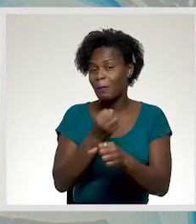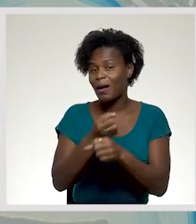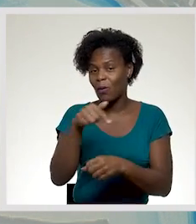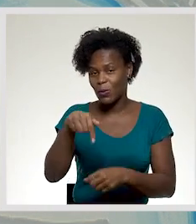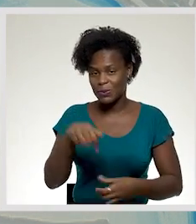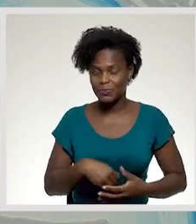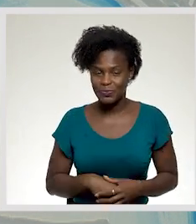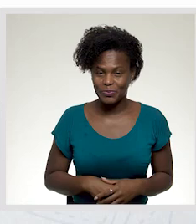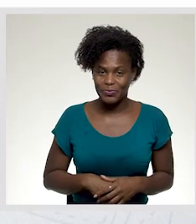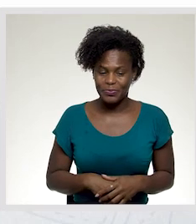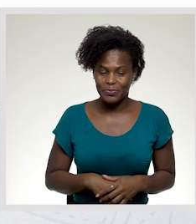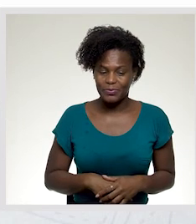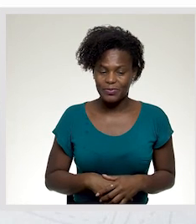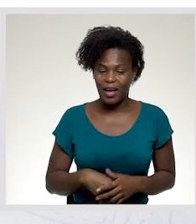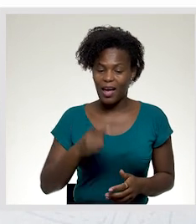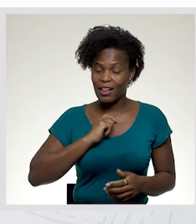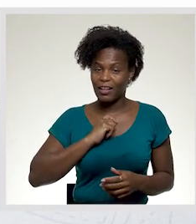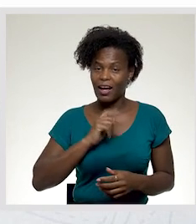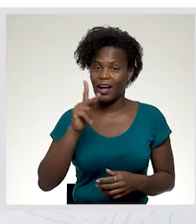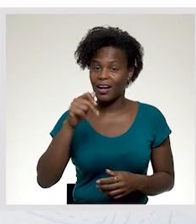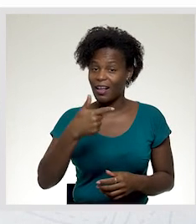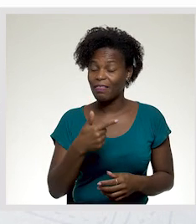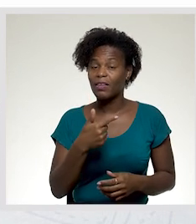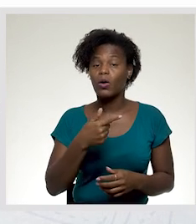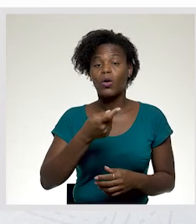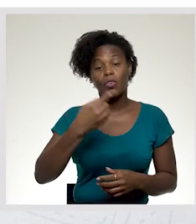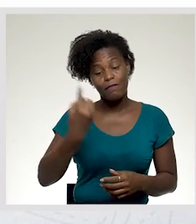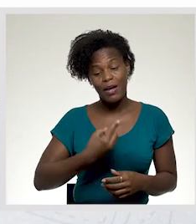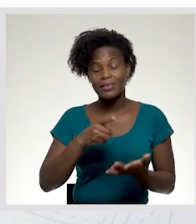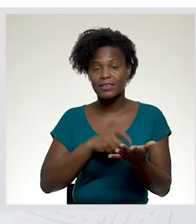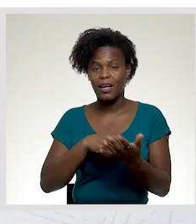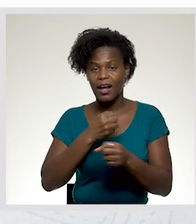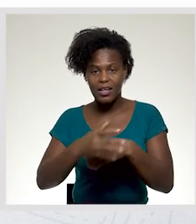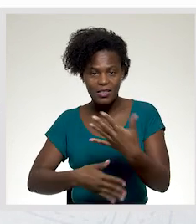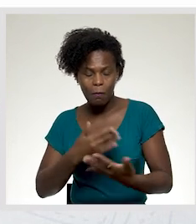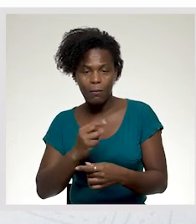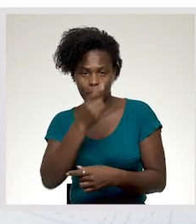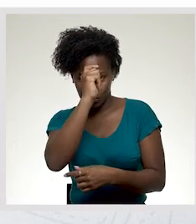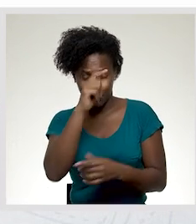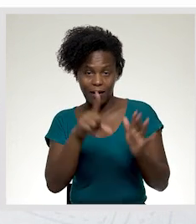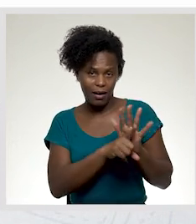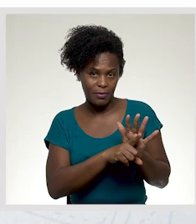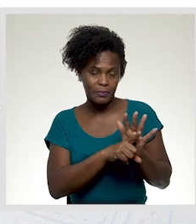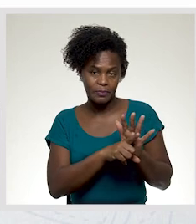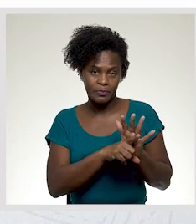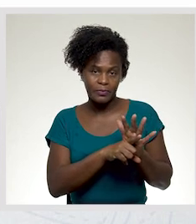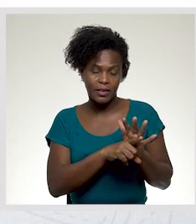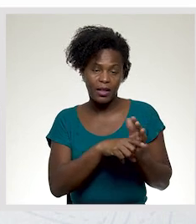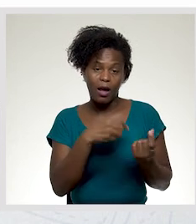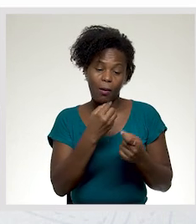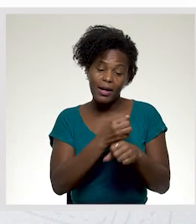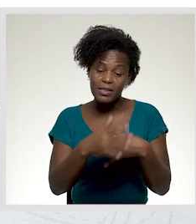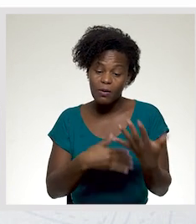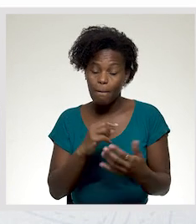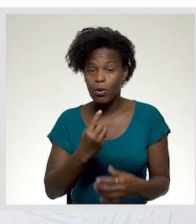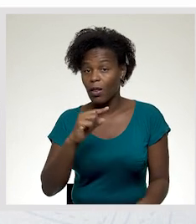trabalhamos. Na ética kantiana, o dever é a necessidade de uma ação por respeito à lei. E uma